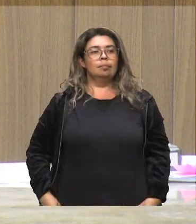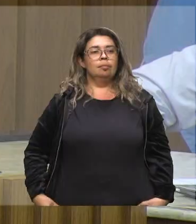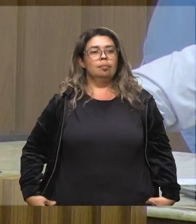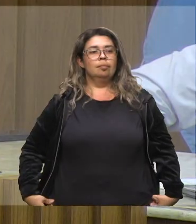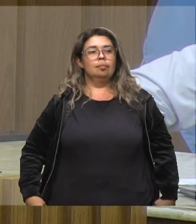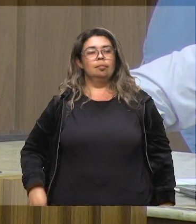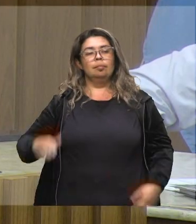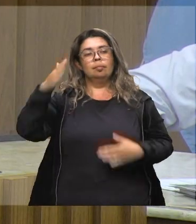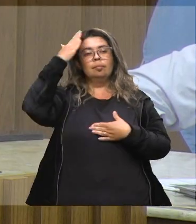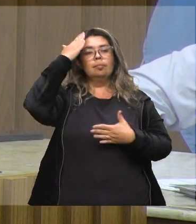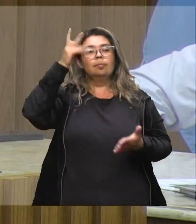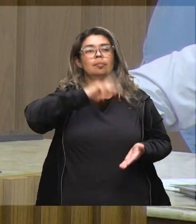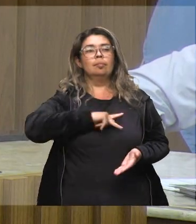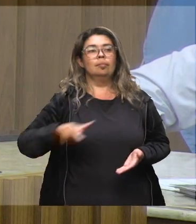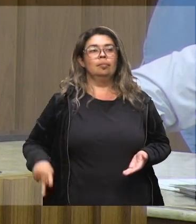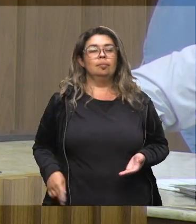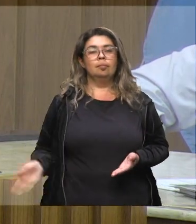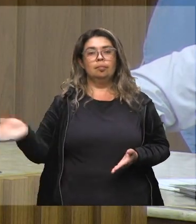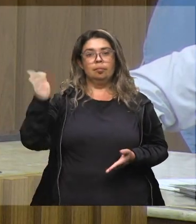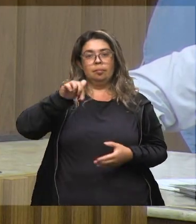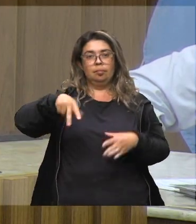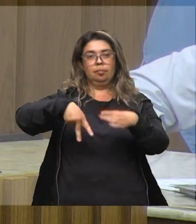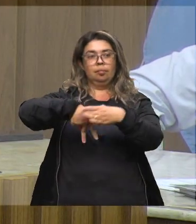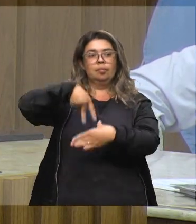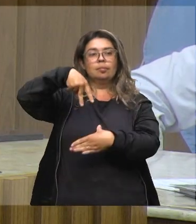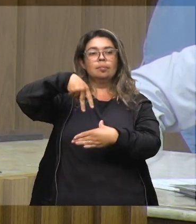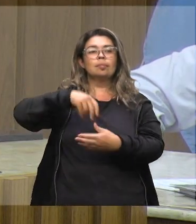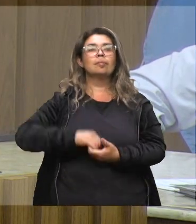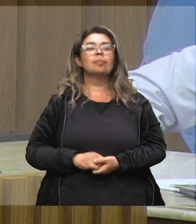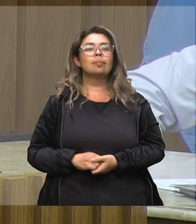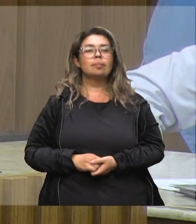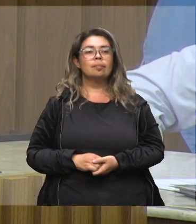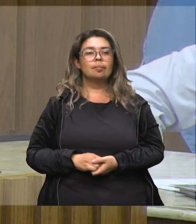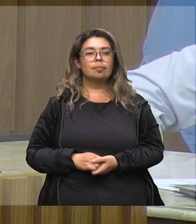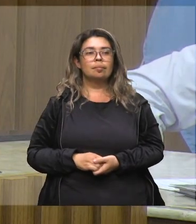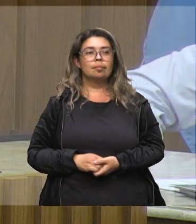Obrigado, senhora presidente. Eu retorno a essa tribuna